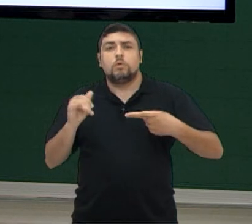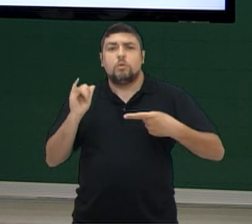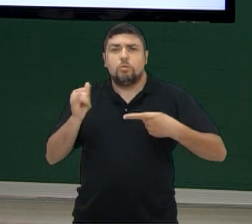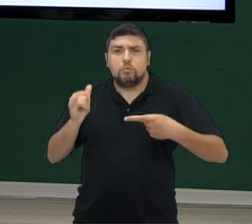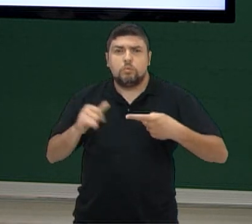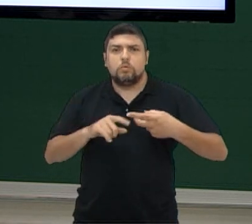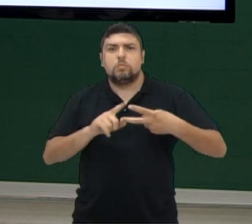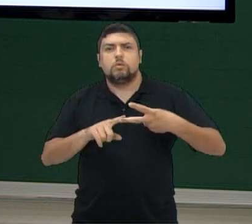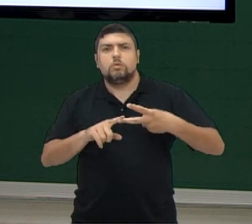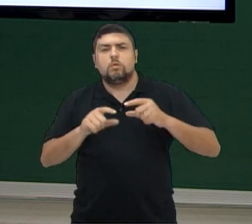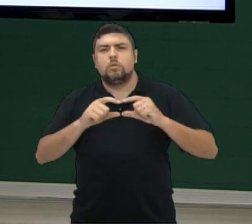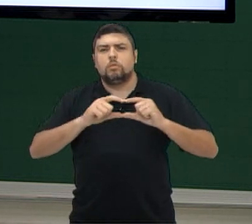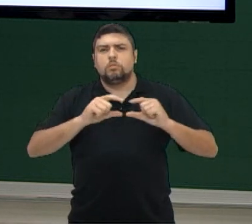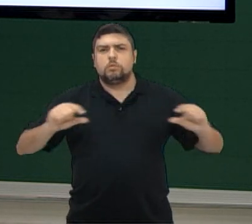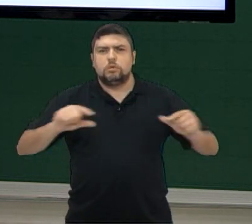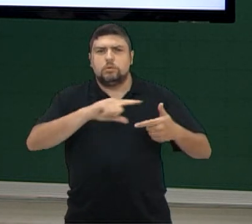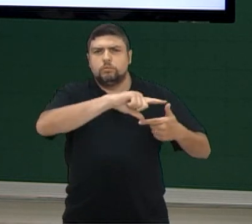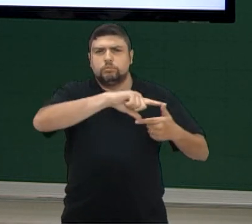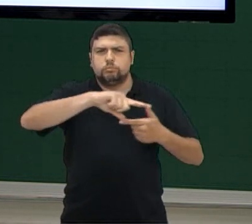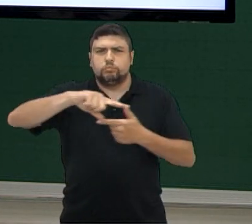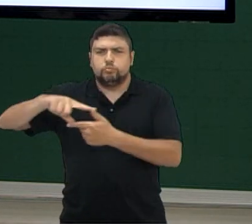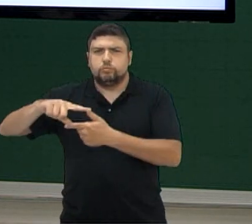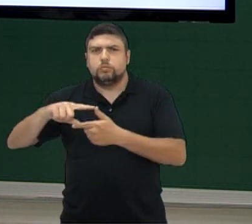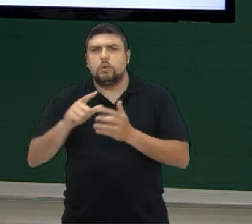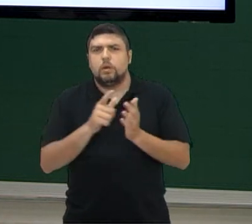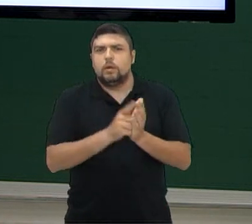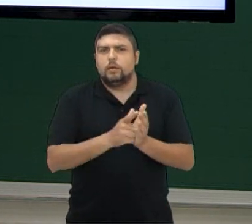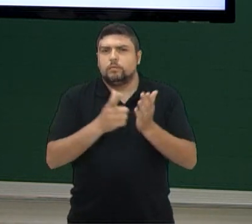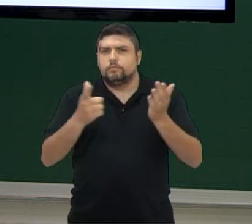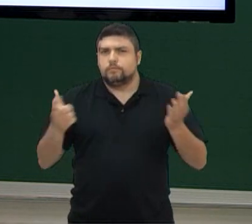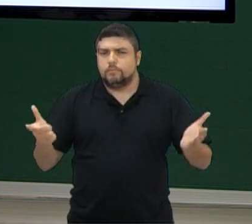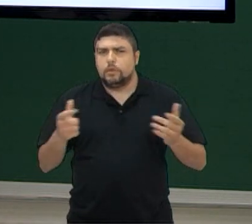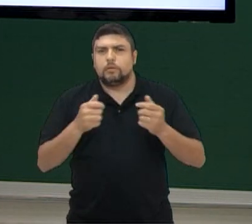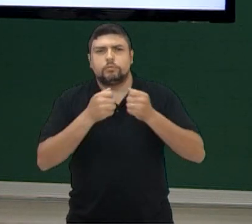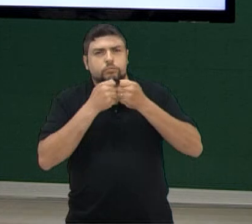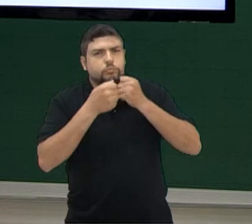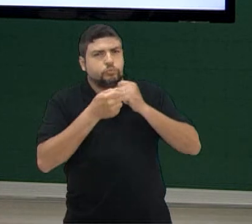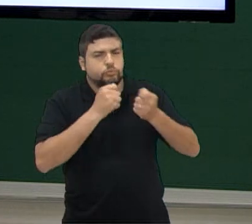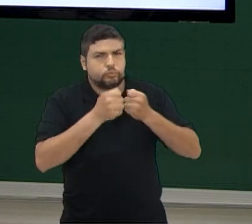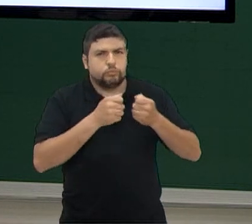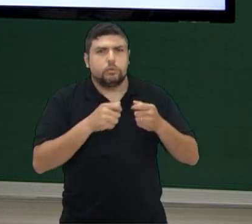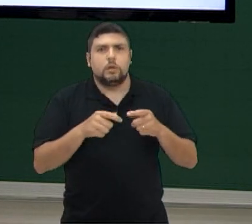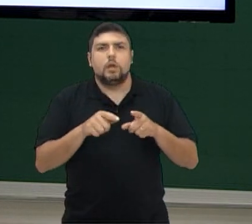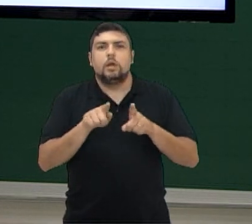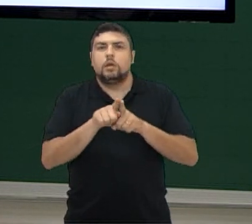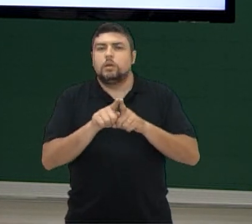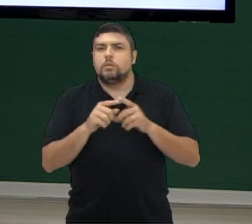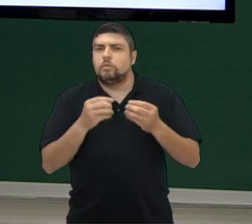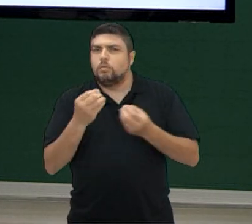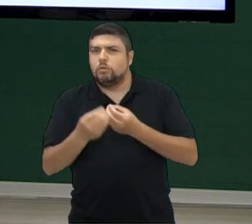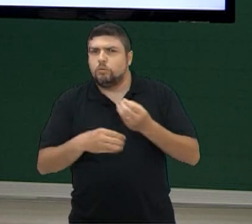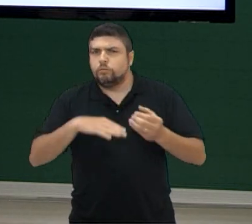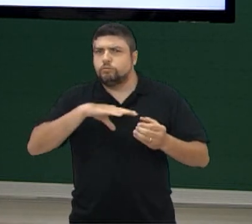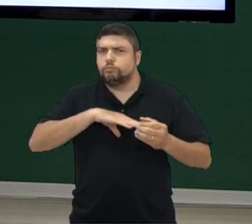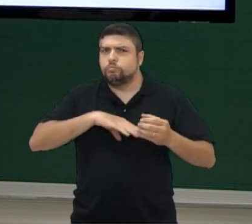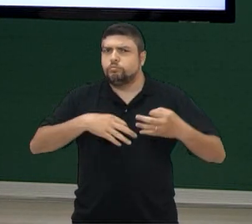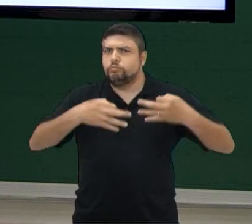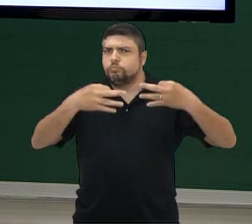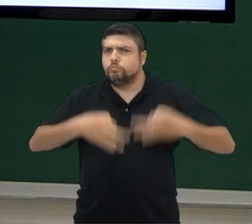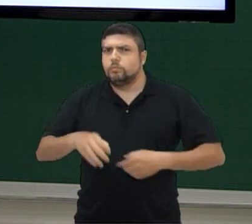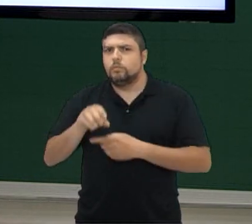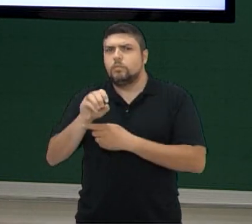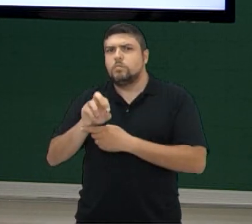tirinha, a resenha, a notícia, a reportagem, e fizemos uma breve análise ali de ortografia. Certo? Hoje a